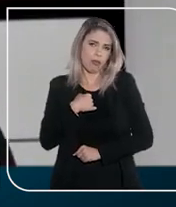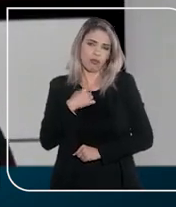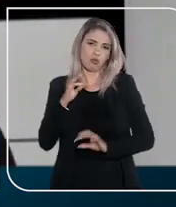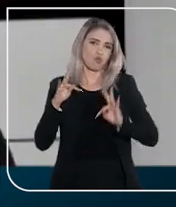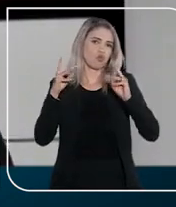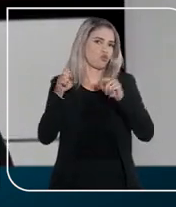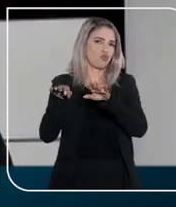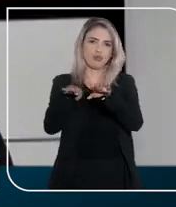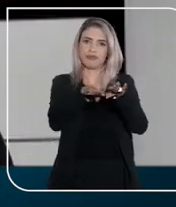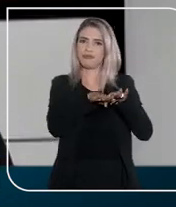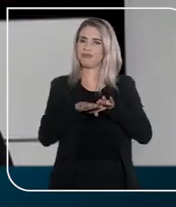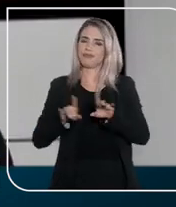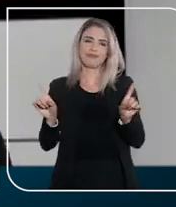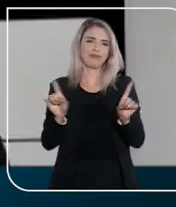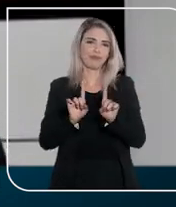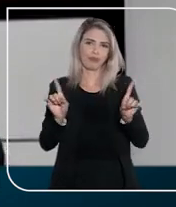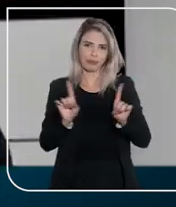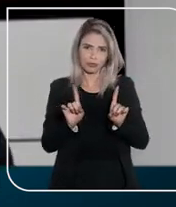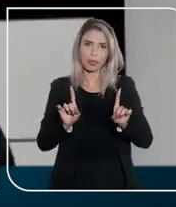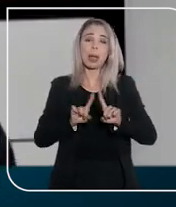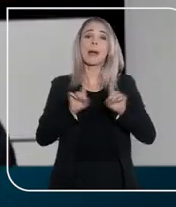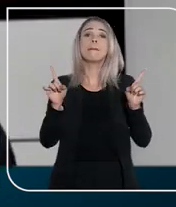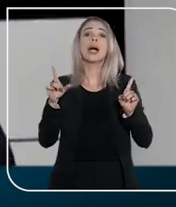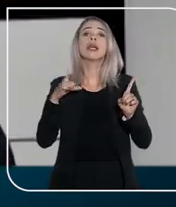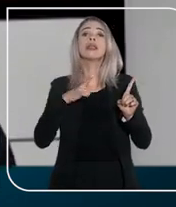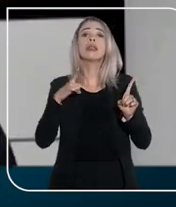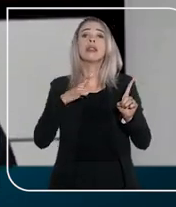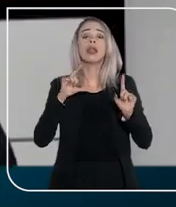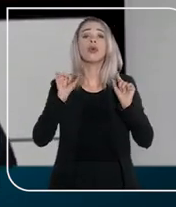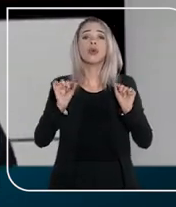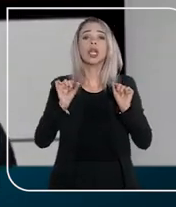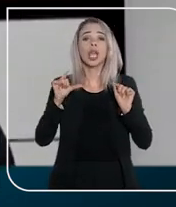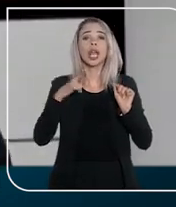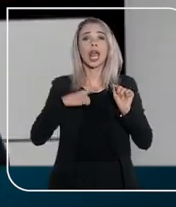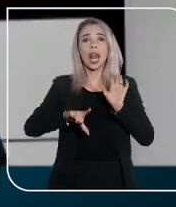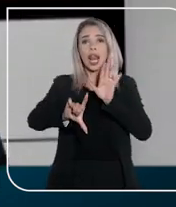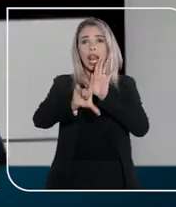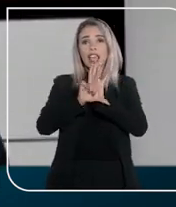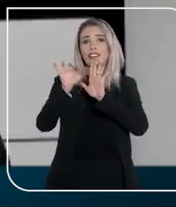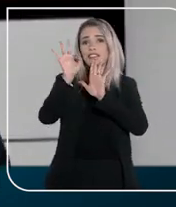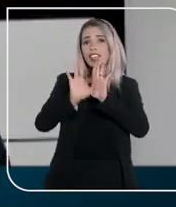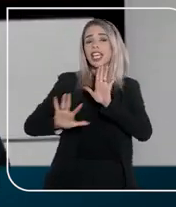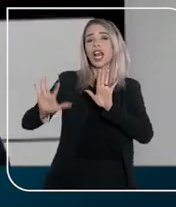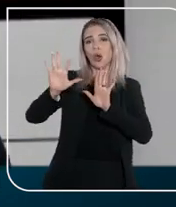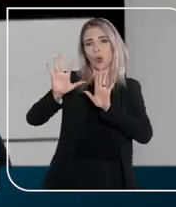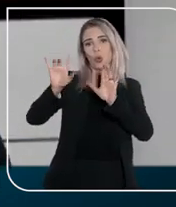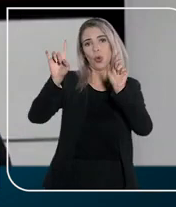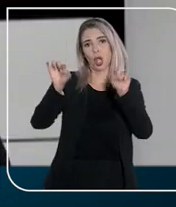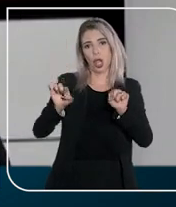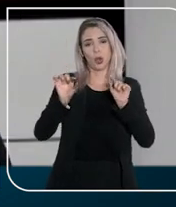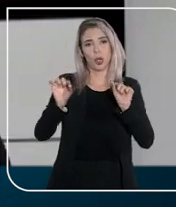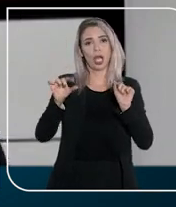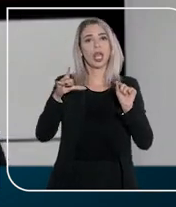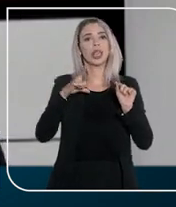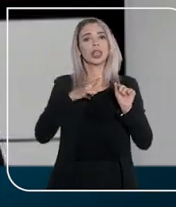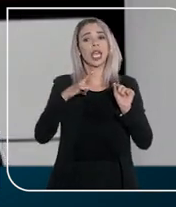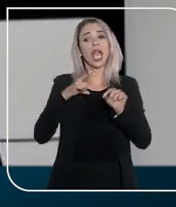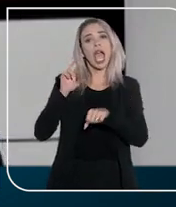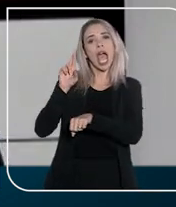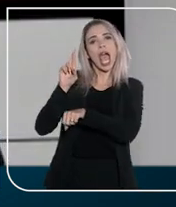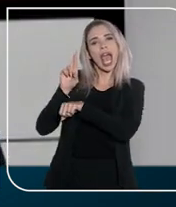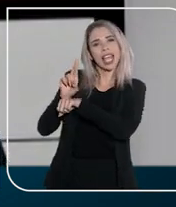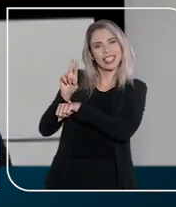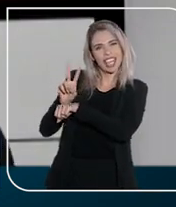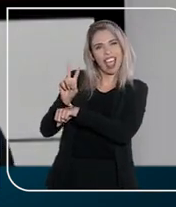estados, nem lembrar isso de cabeça, mas nós temos como norte a legislação federal. A legislação federal ela vai trazer aqui a hipótese de reserva de 20%